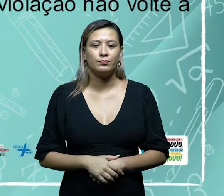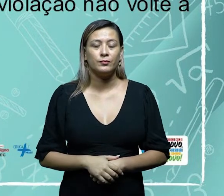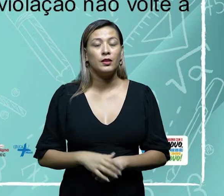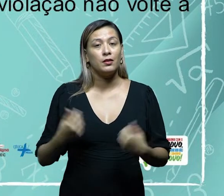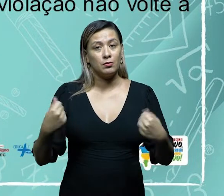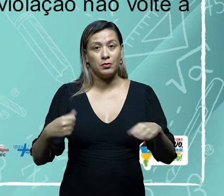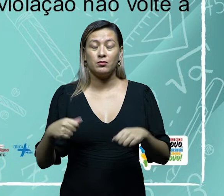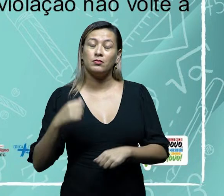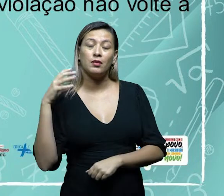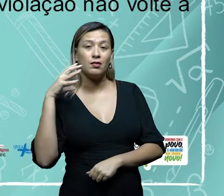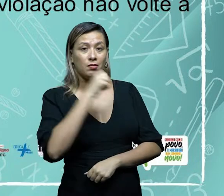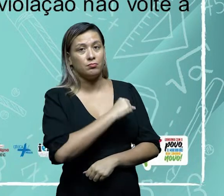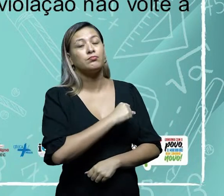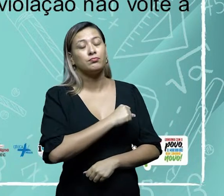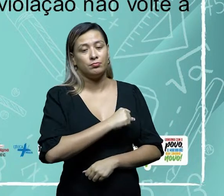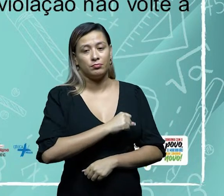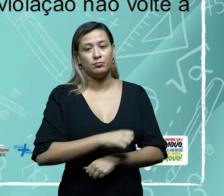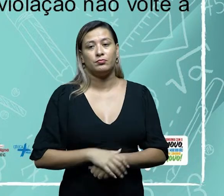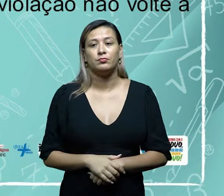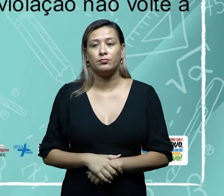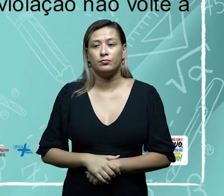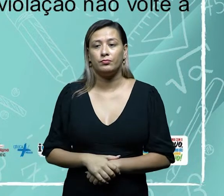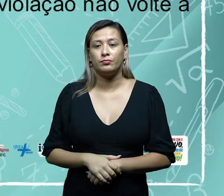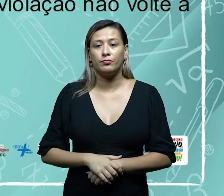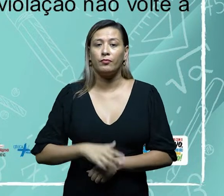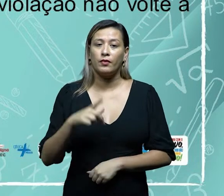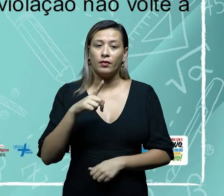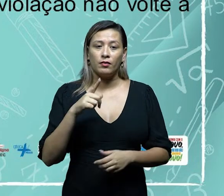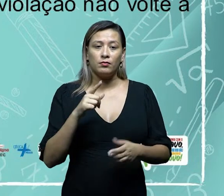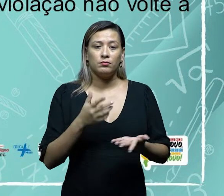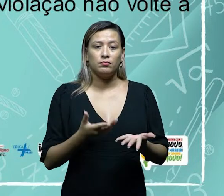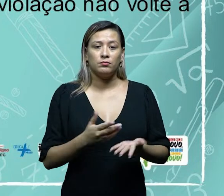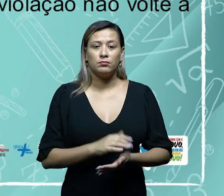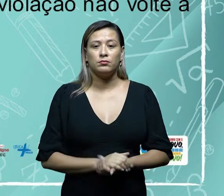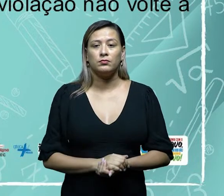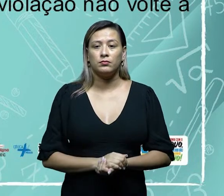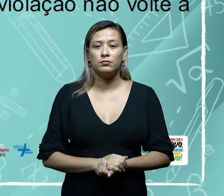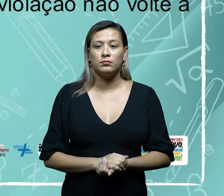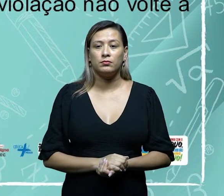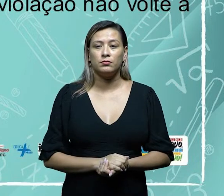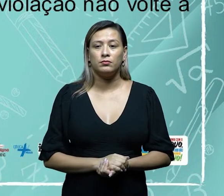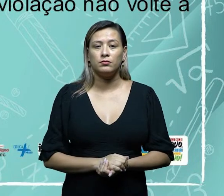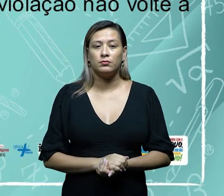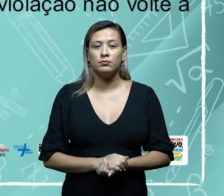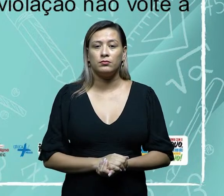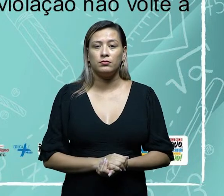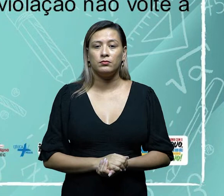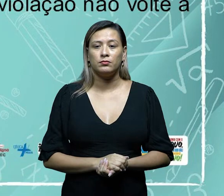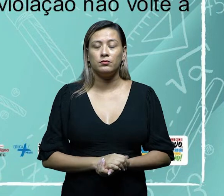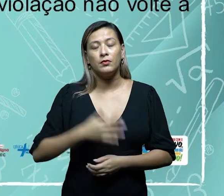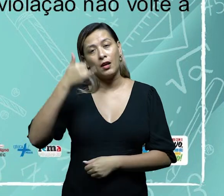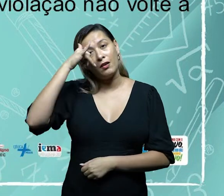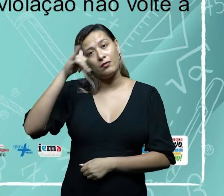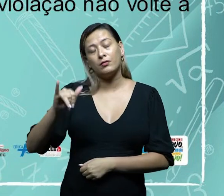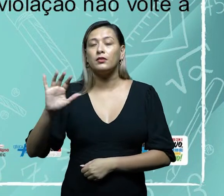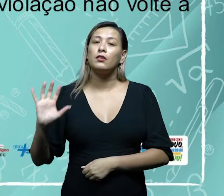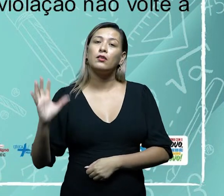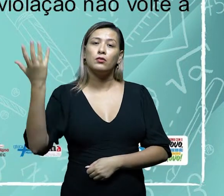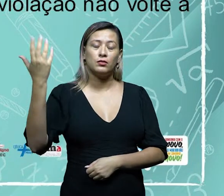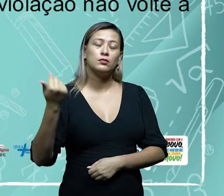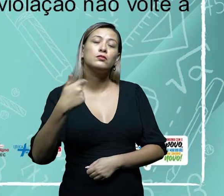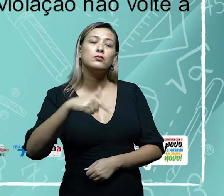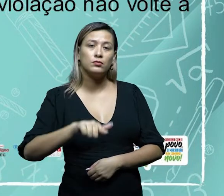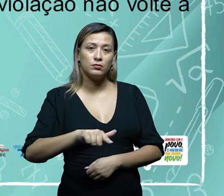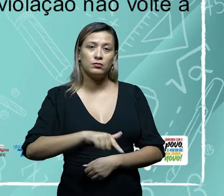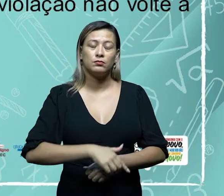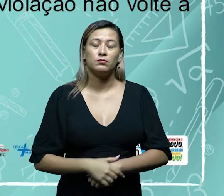rápido possível, né? Bem como adotar as medidas necessárias para que aquela violação, de fato, mesmo que não seja com aquele